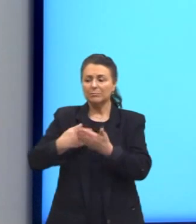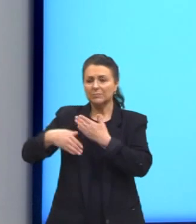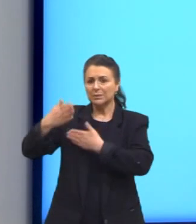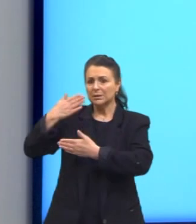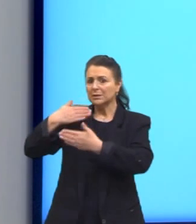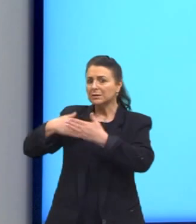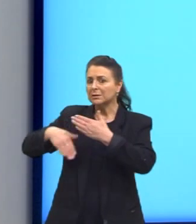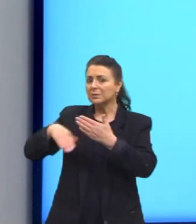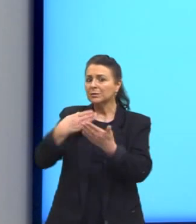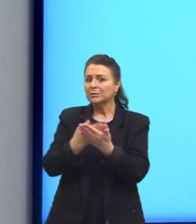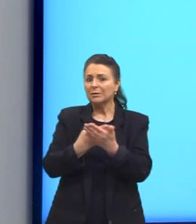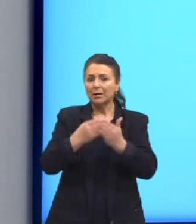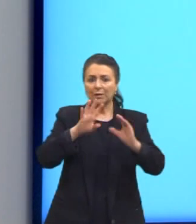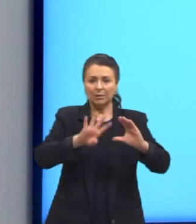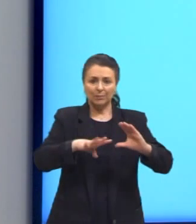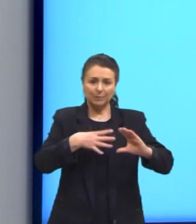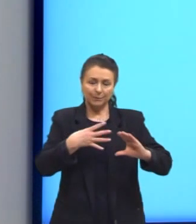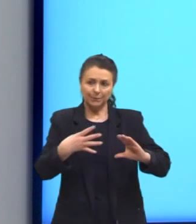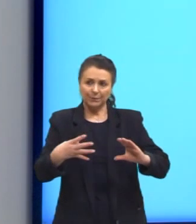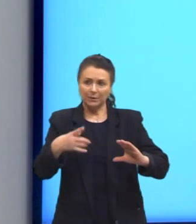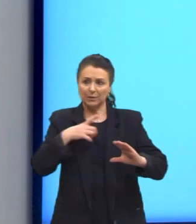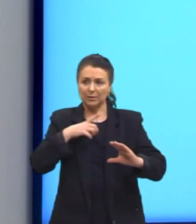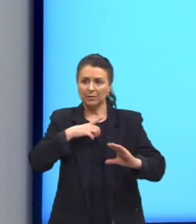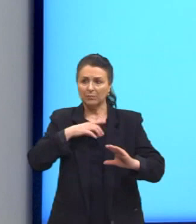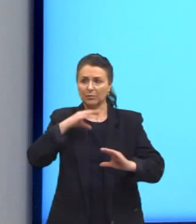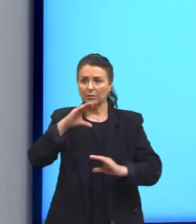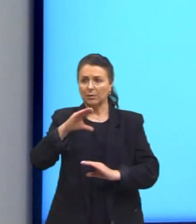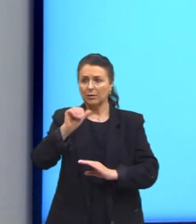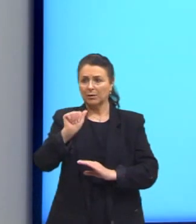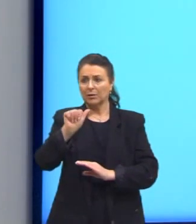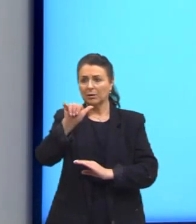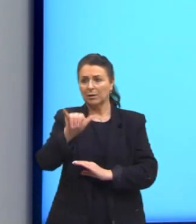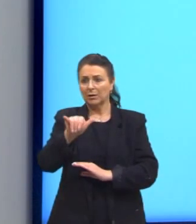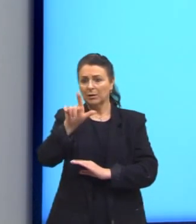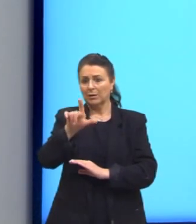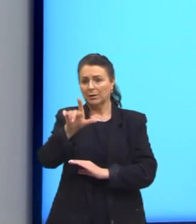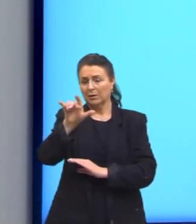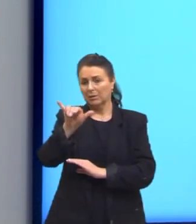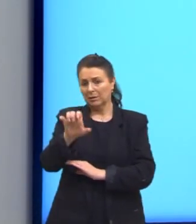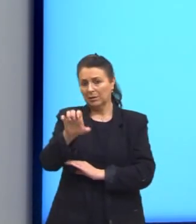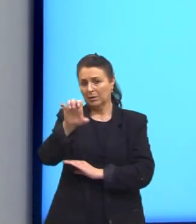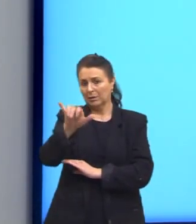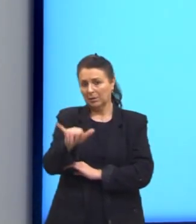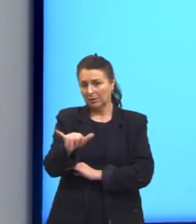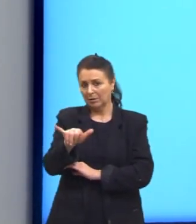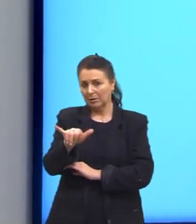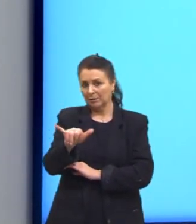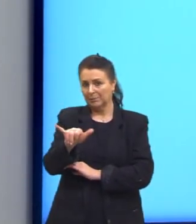estudo de matrizes, feito por Arthur Cayley. Nós citamos